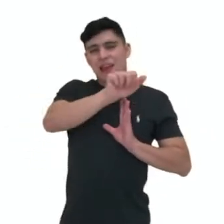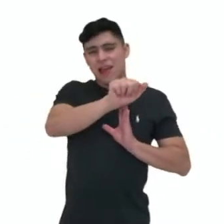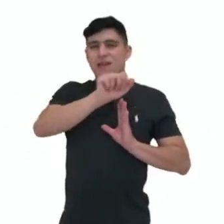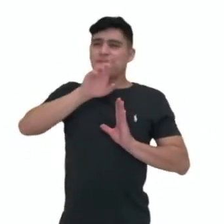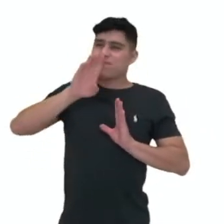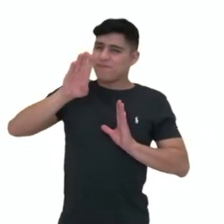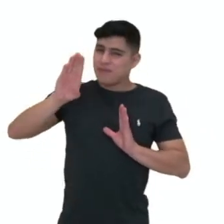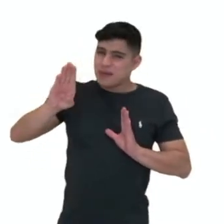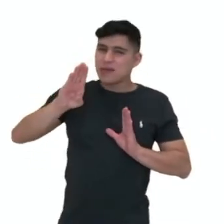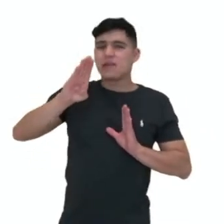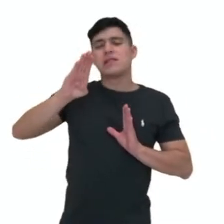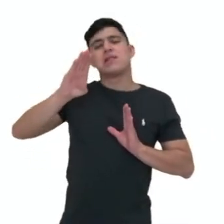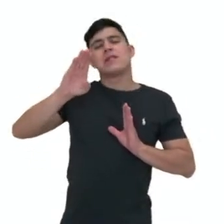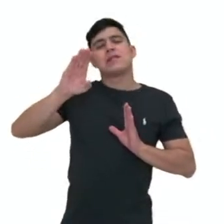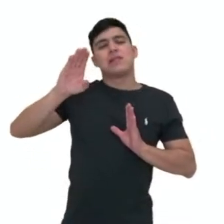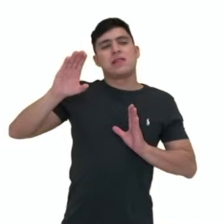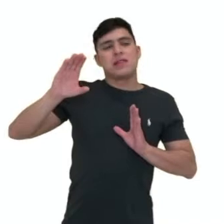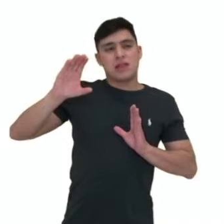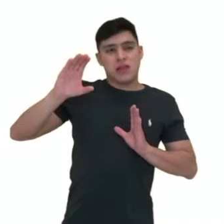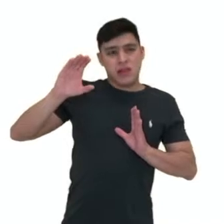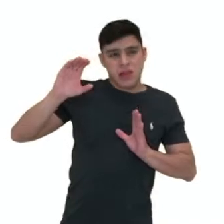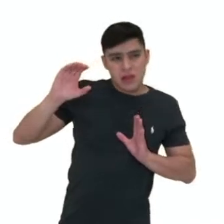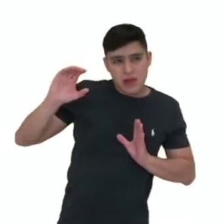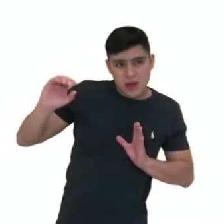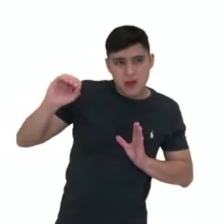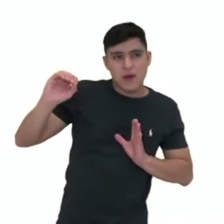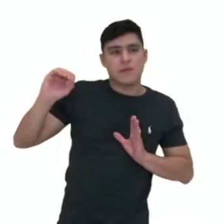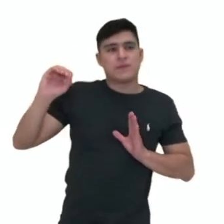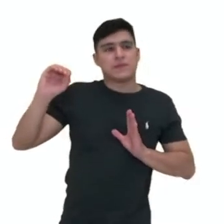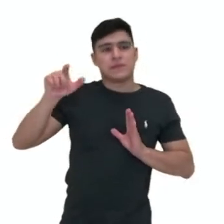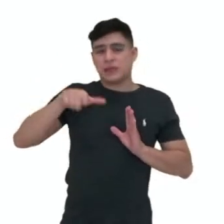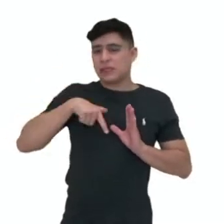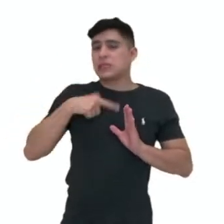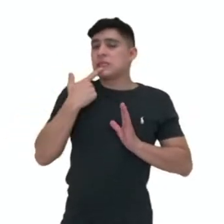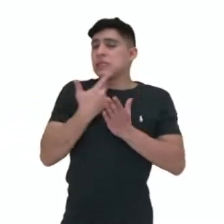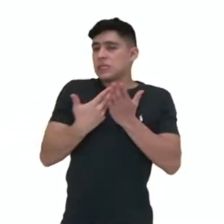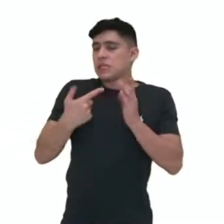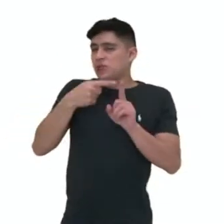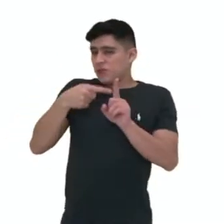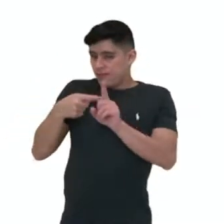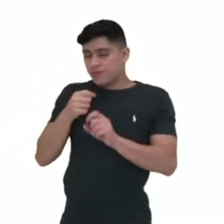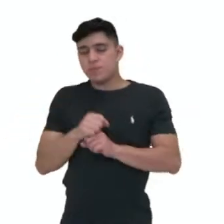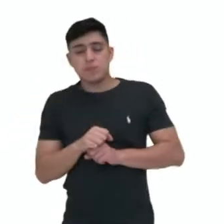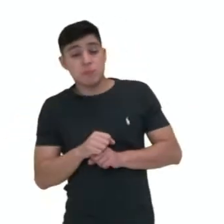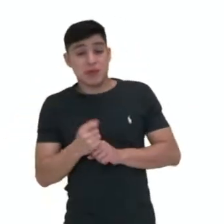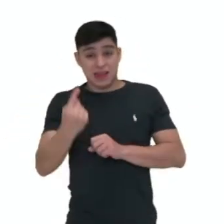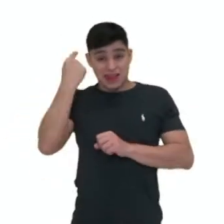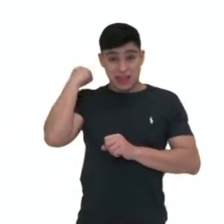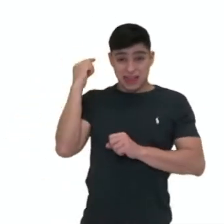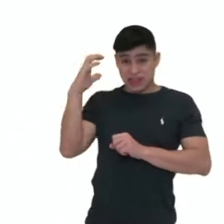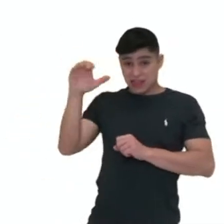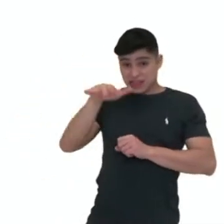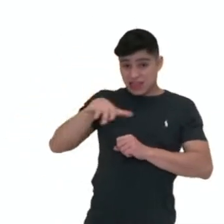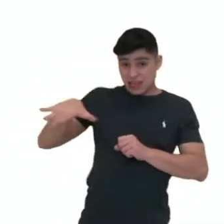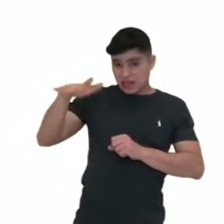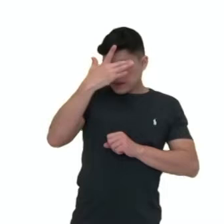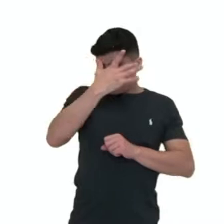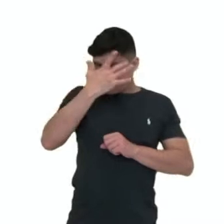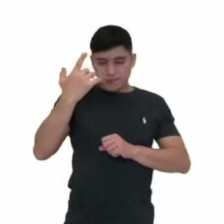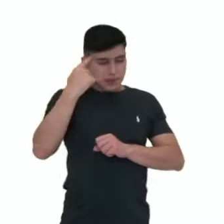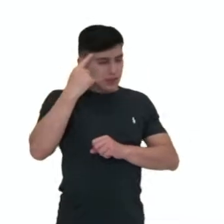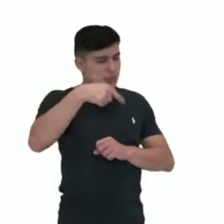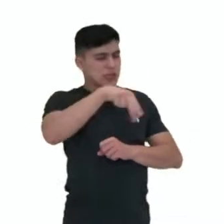AB, sangue B e sangue O. Esses são os 4 tipos sanguíneos. Durante muito tempo, cientistas presumiram que todos os neandertais